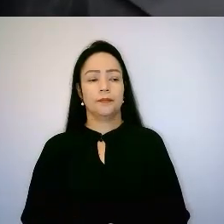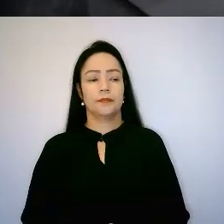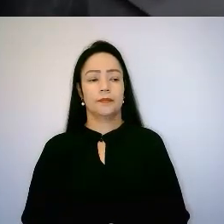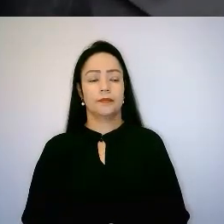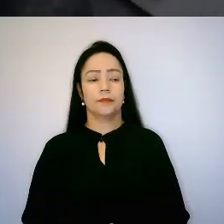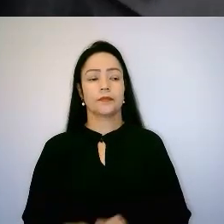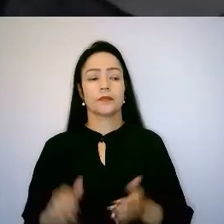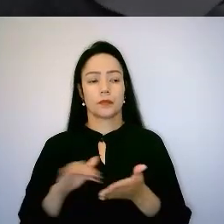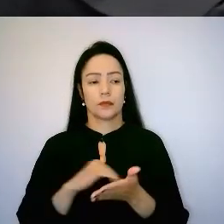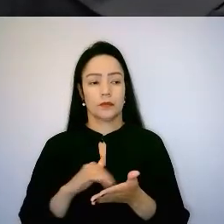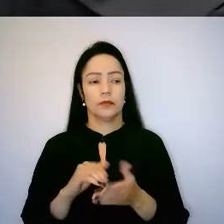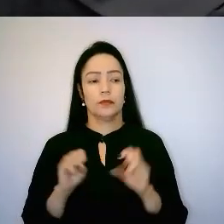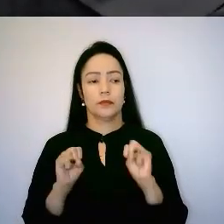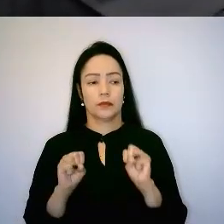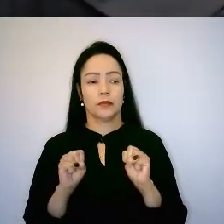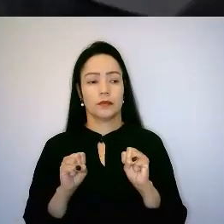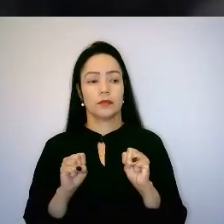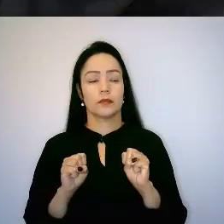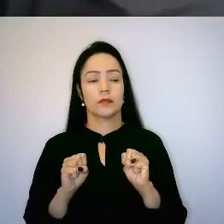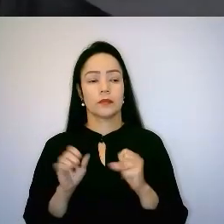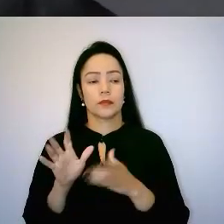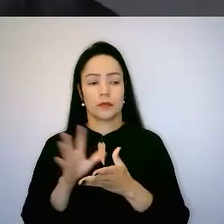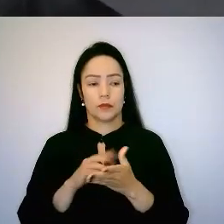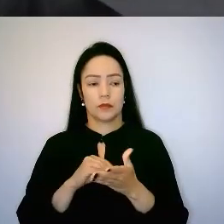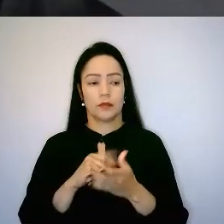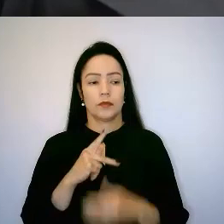faça a reprodução das peças